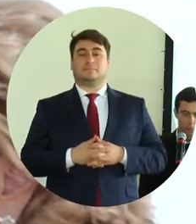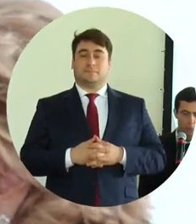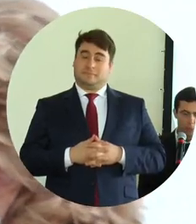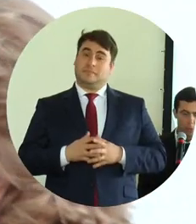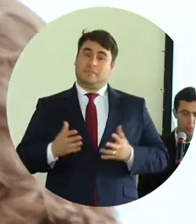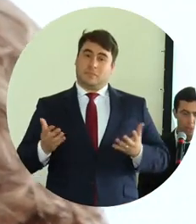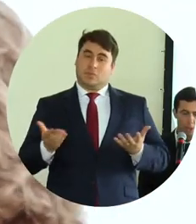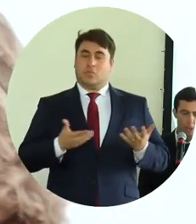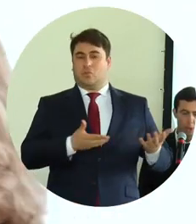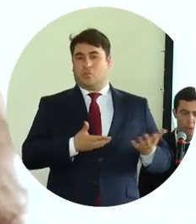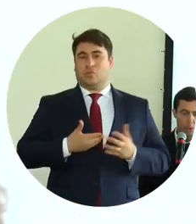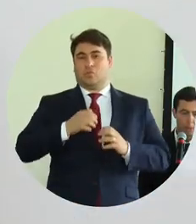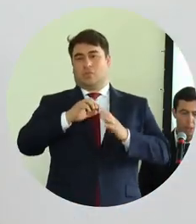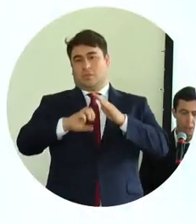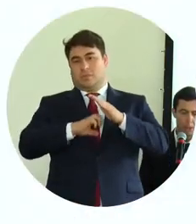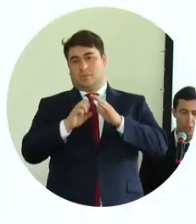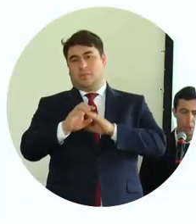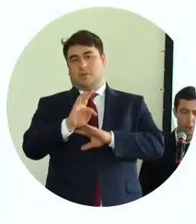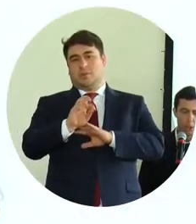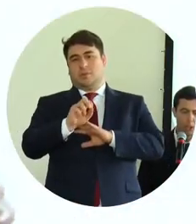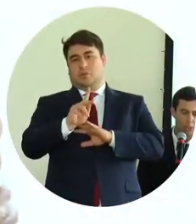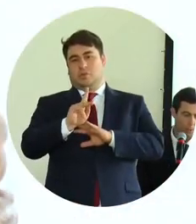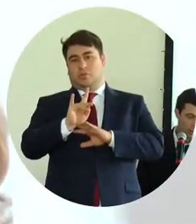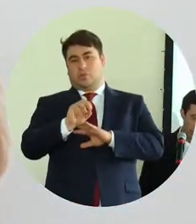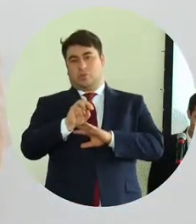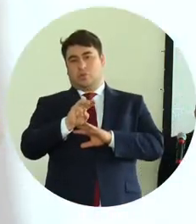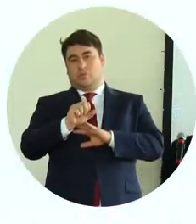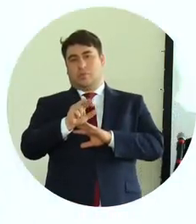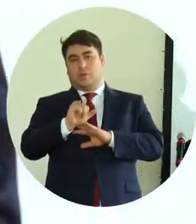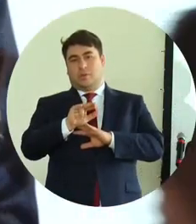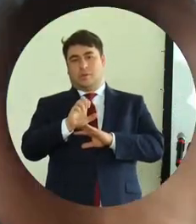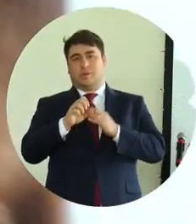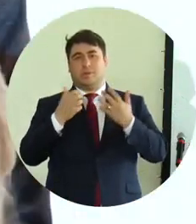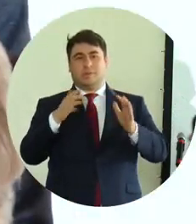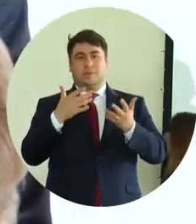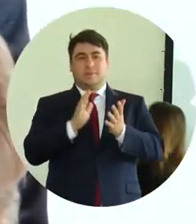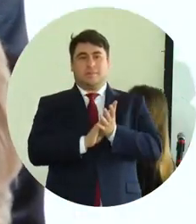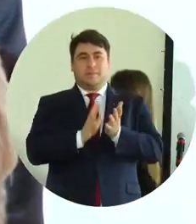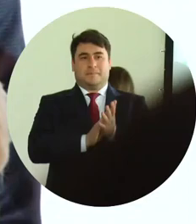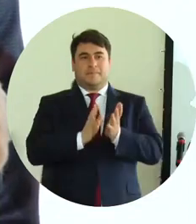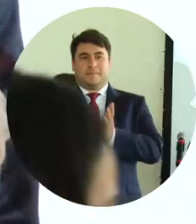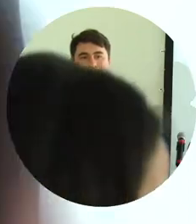Convidamos agora ao palco a empresa Tóquio Marine Seguradora.